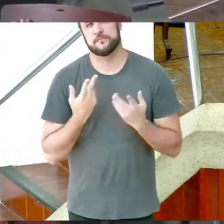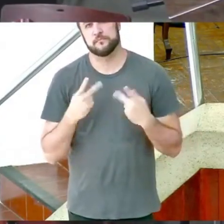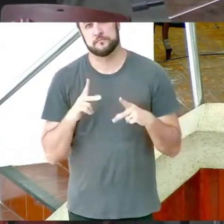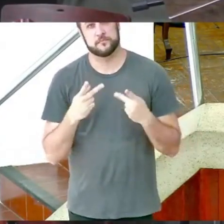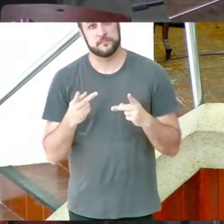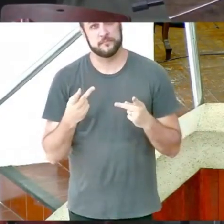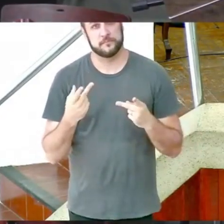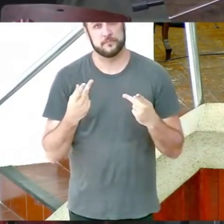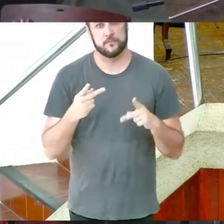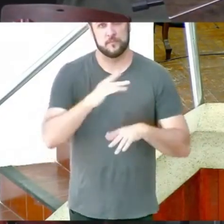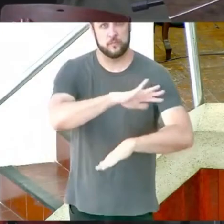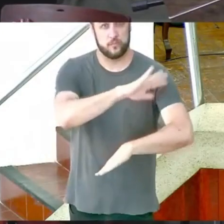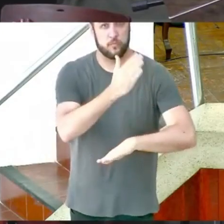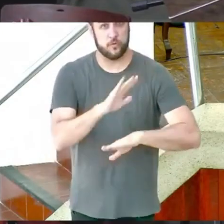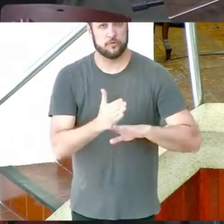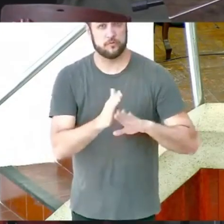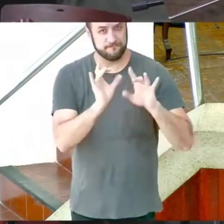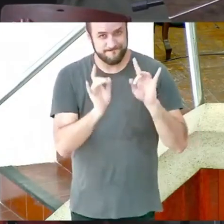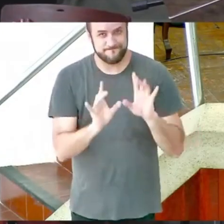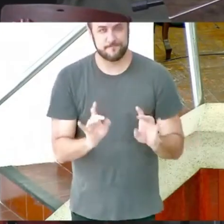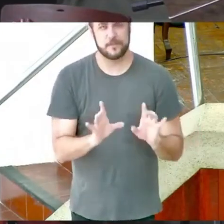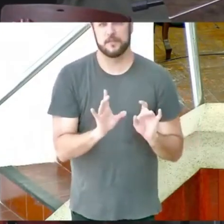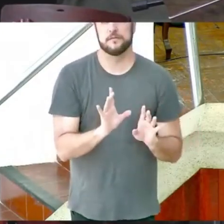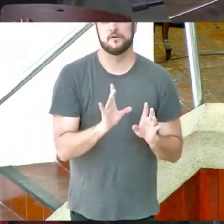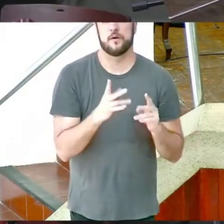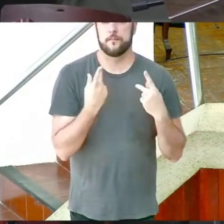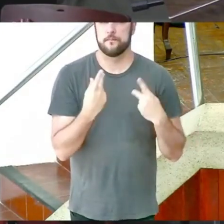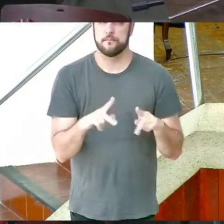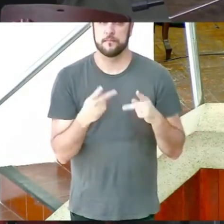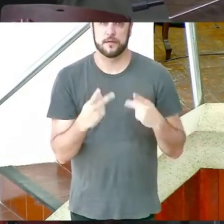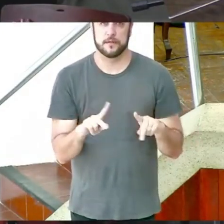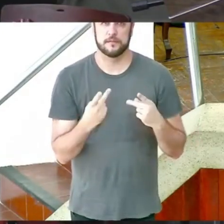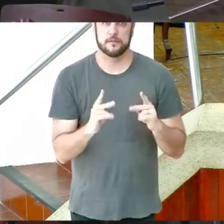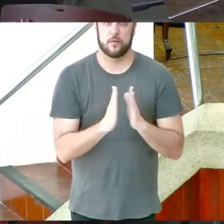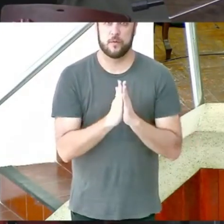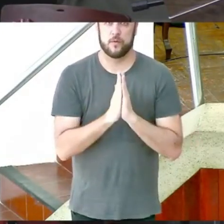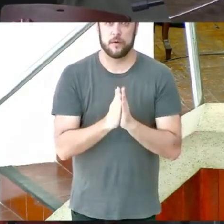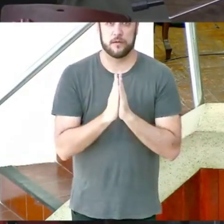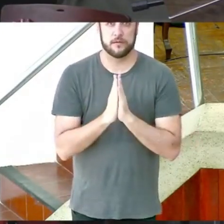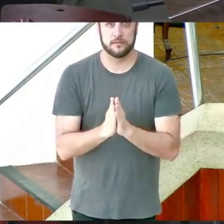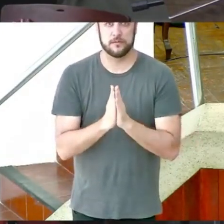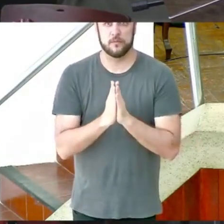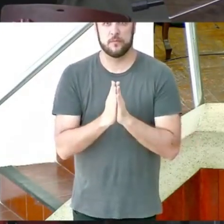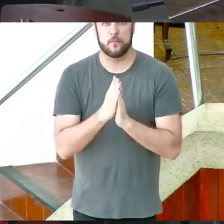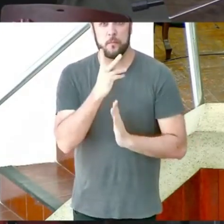Sermão do Monte, mais especificamente à exposição da oração do Pai Nosso,